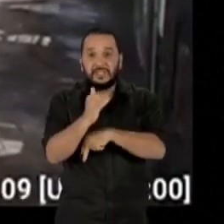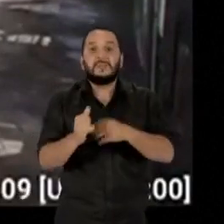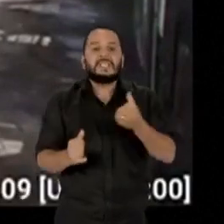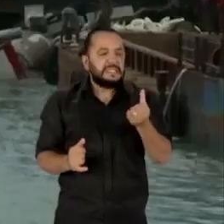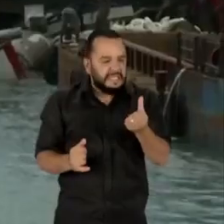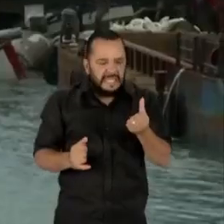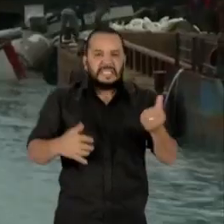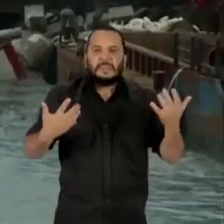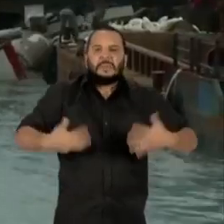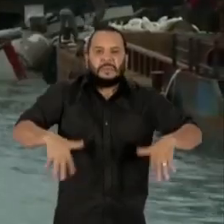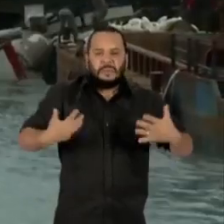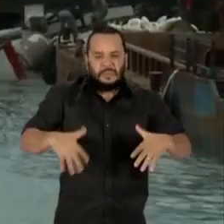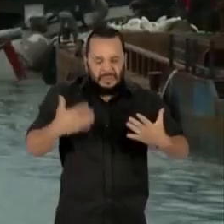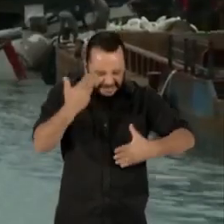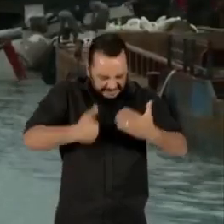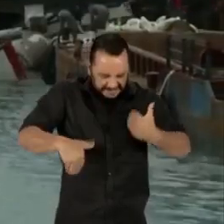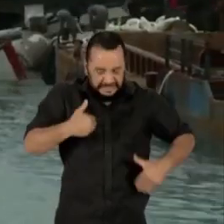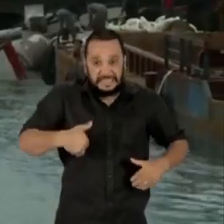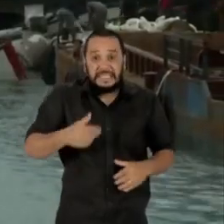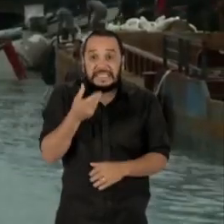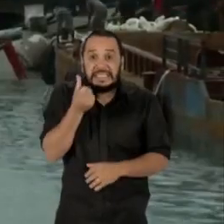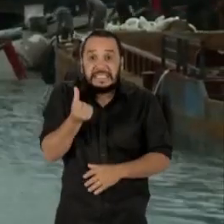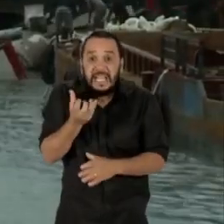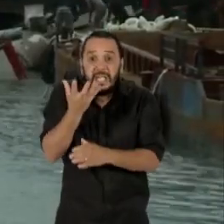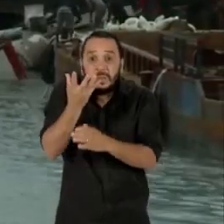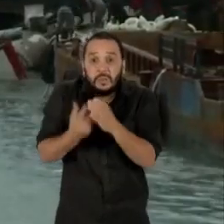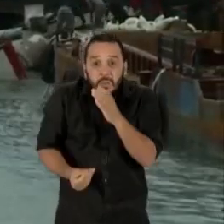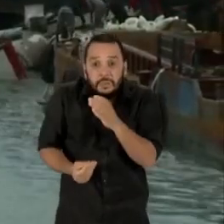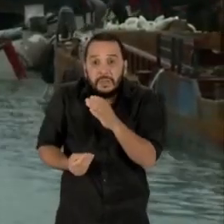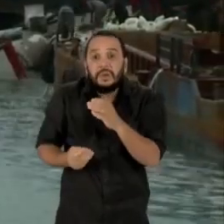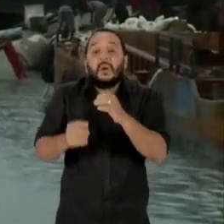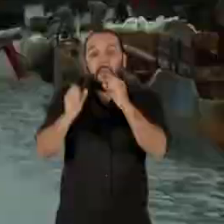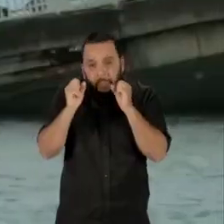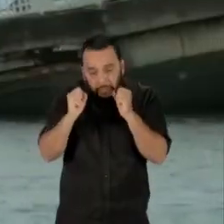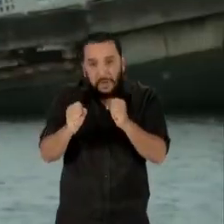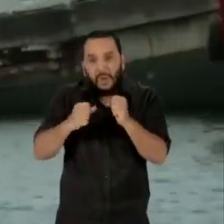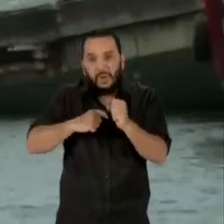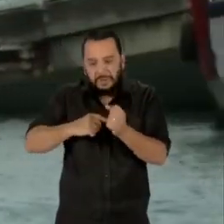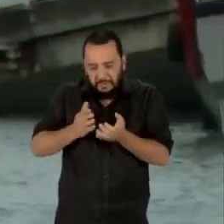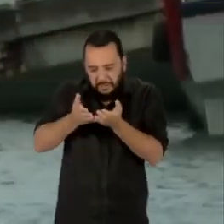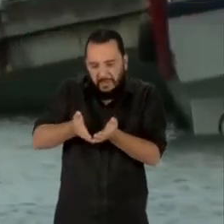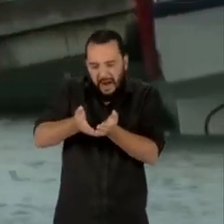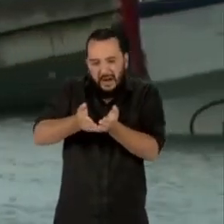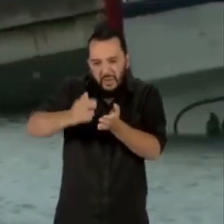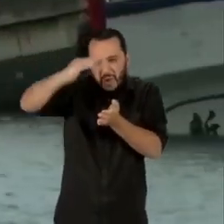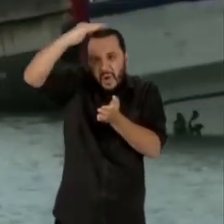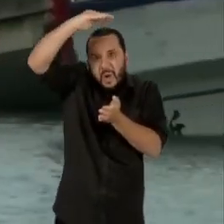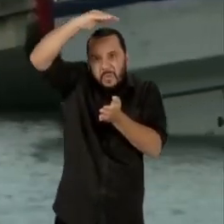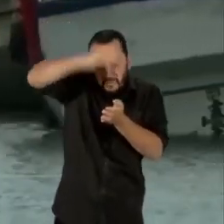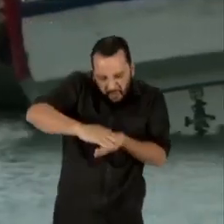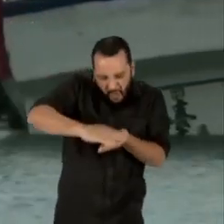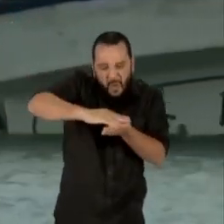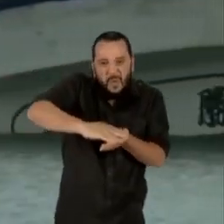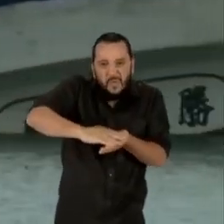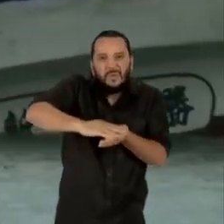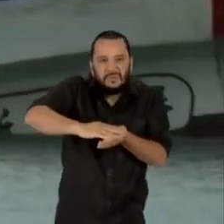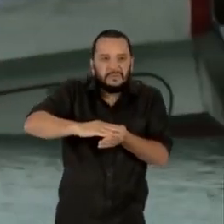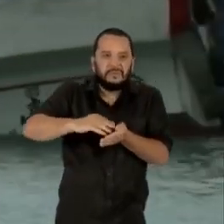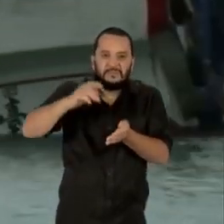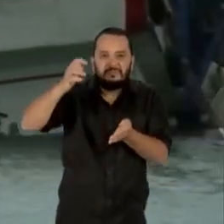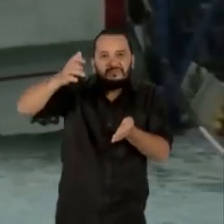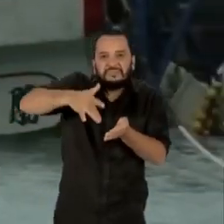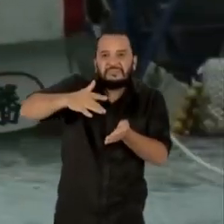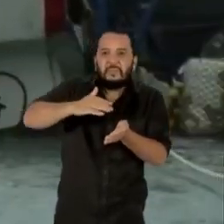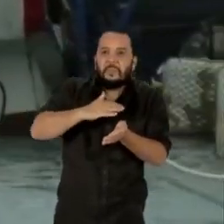gravidade e as seis desaparecidos que podem estar presos nos barcos esmagados pela estrutura da ponte as